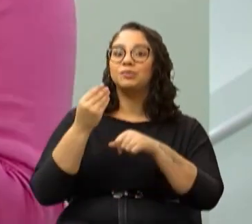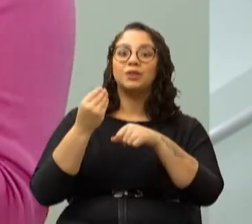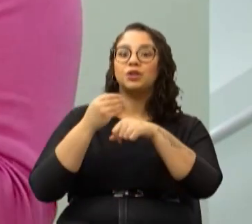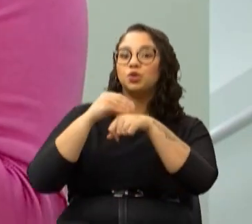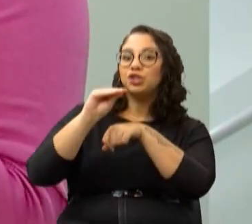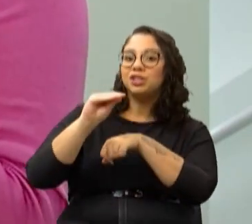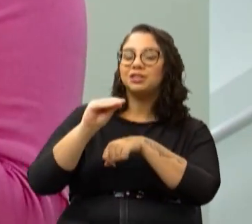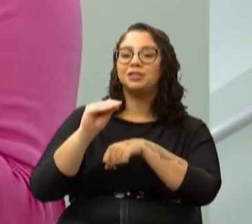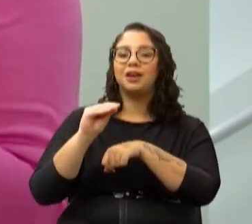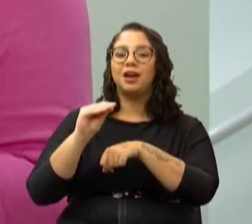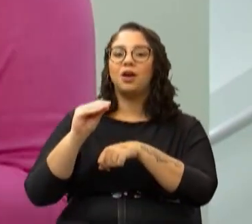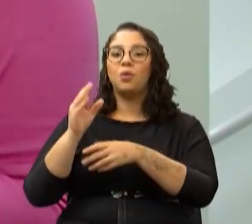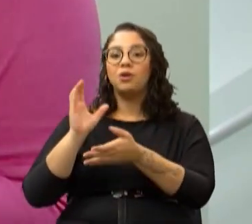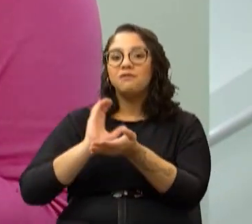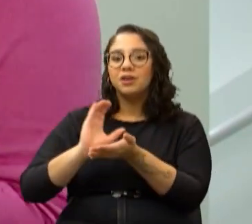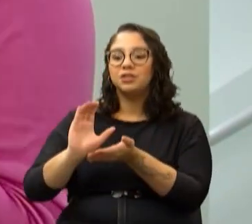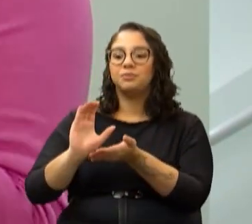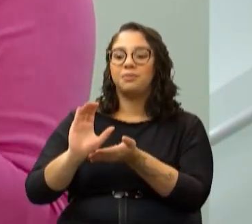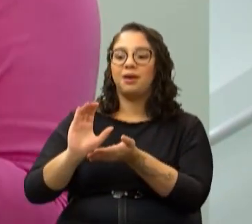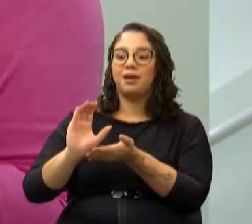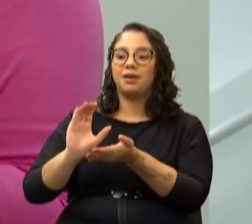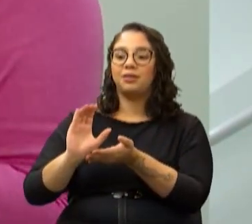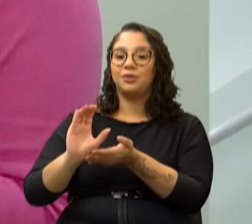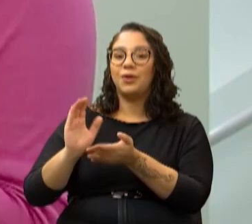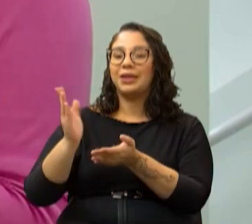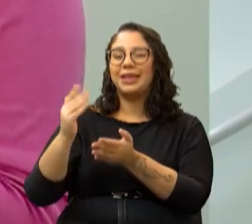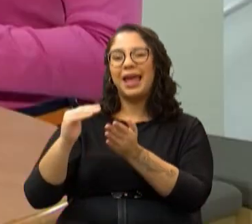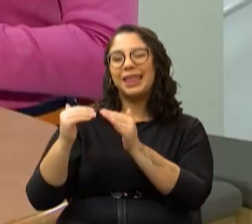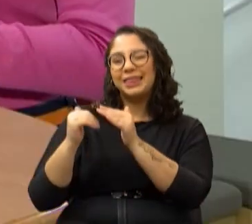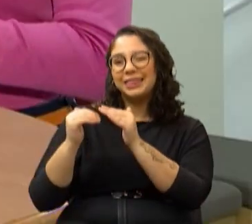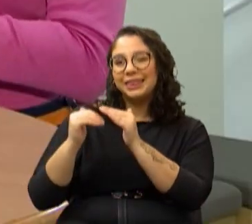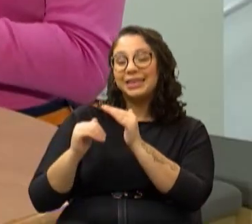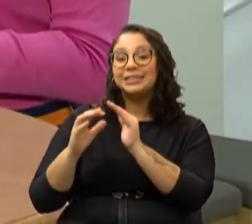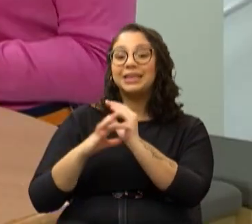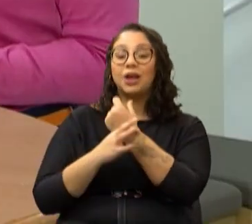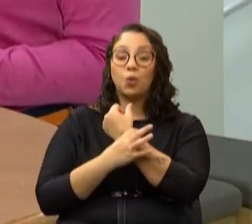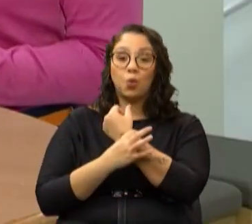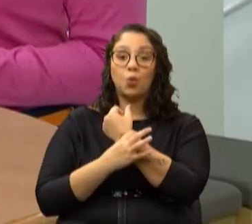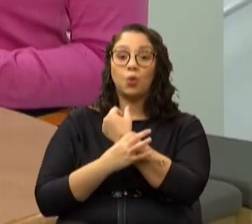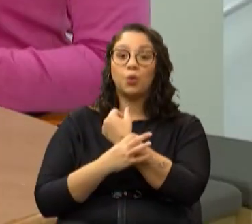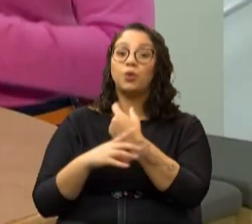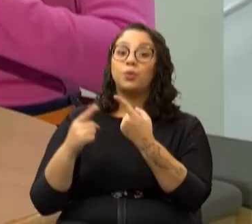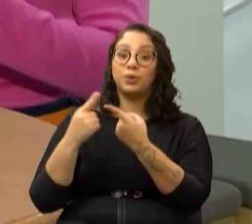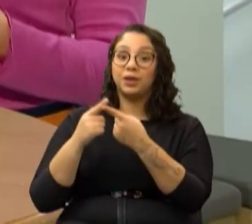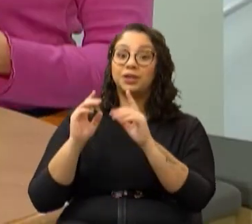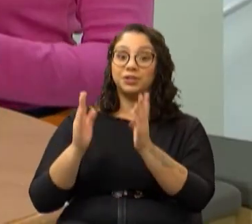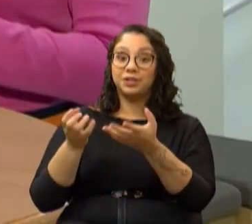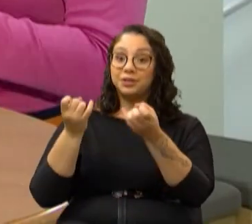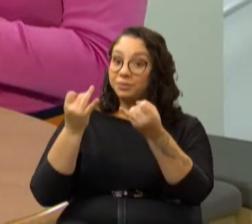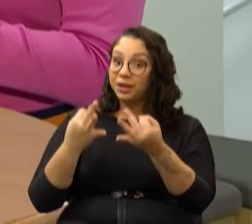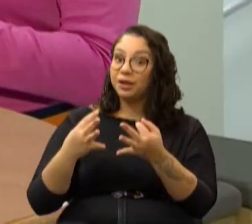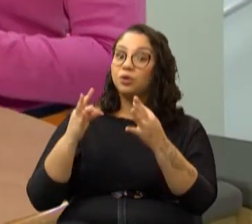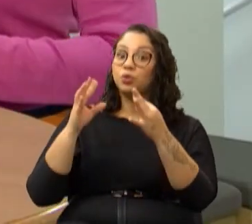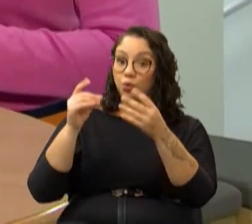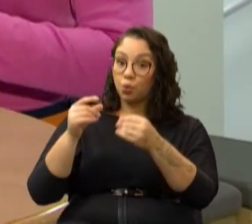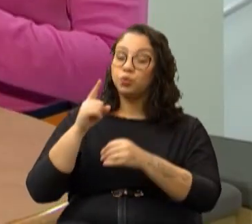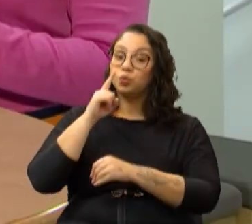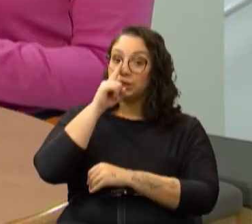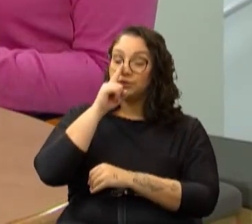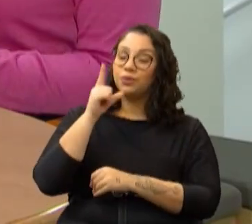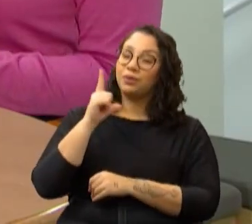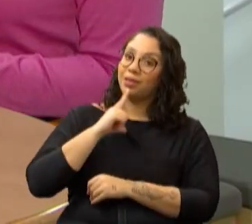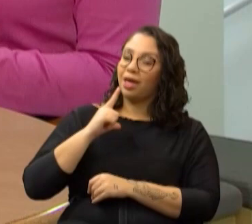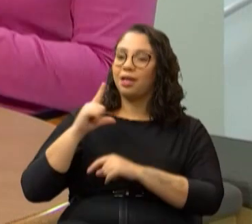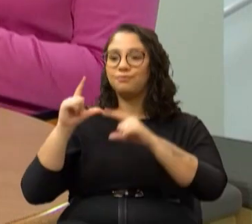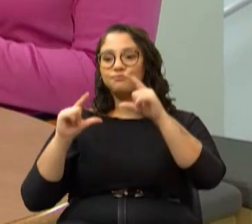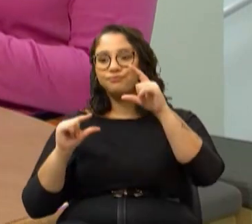que tem de sugestão, investimento minimamente seguro, né? Que a gente sabe que, como você está explicando aqui,